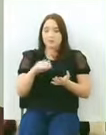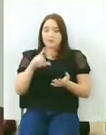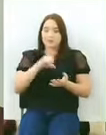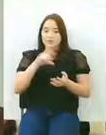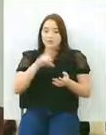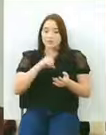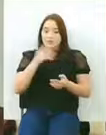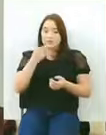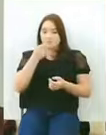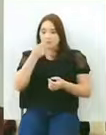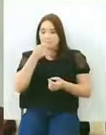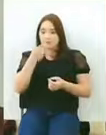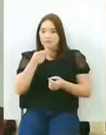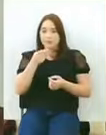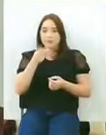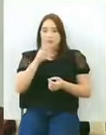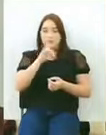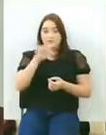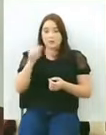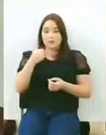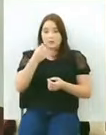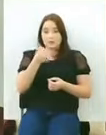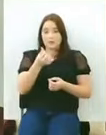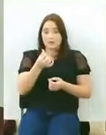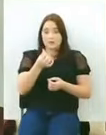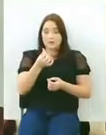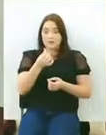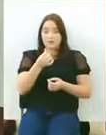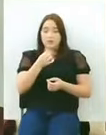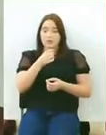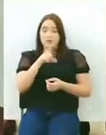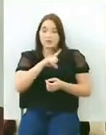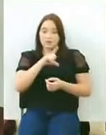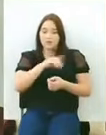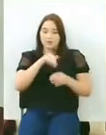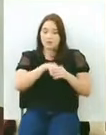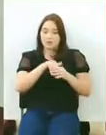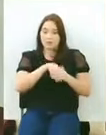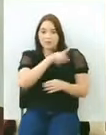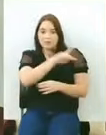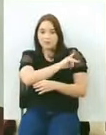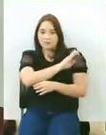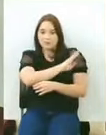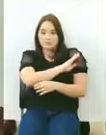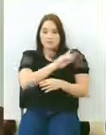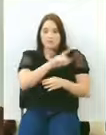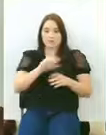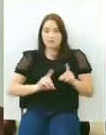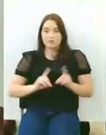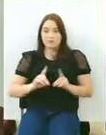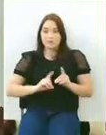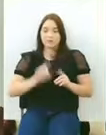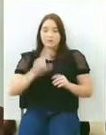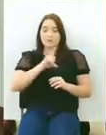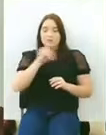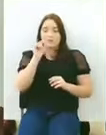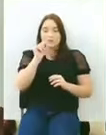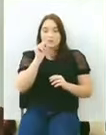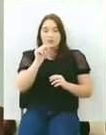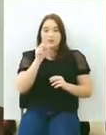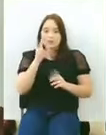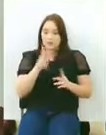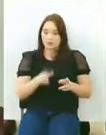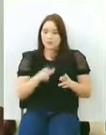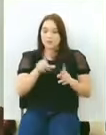uma palavra para a igreja que no dia 16 vai eleger presbíteros e diáconos, dizendo o seguinte: eleger presbíteros é a